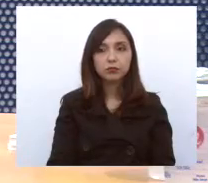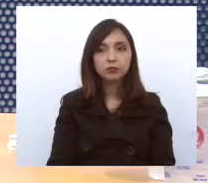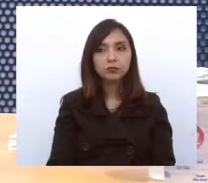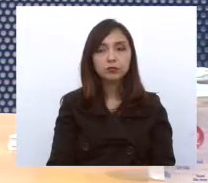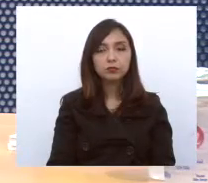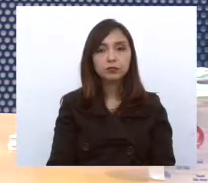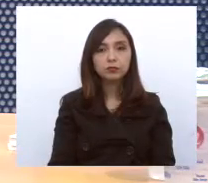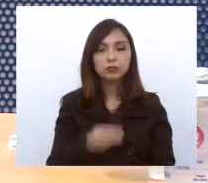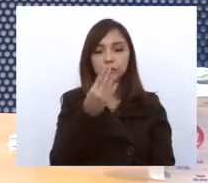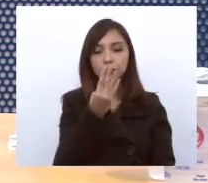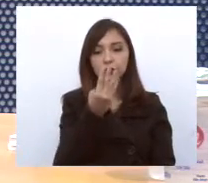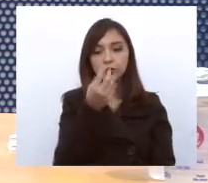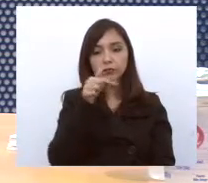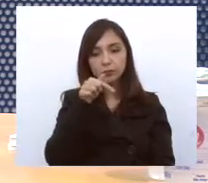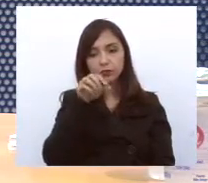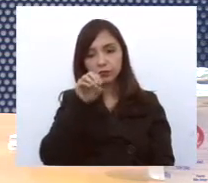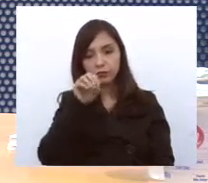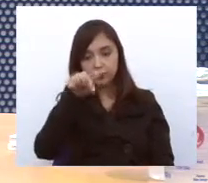deliberação do projeto de lei